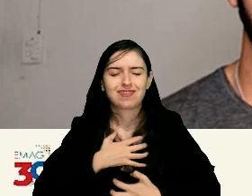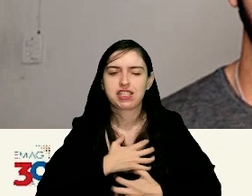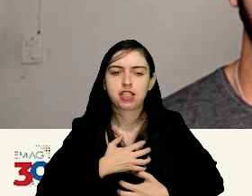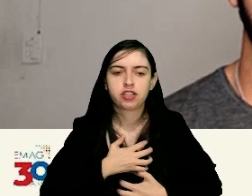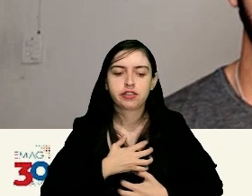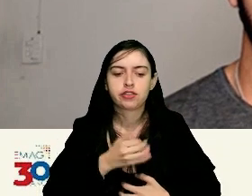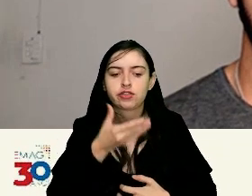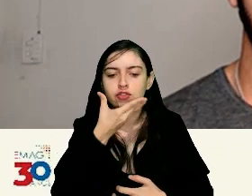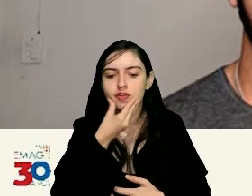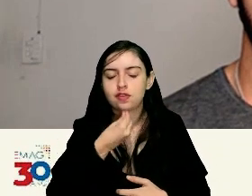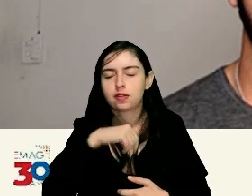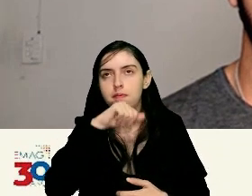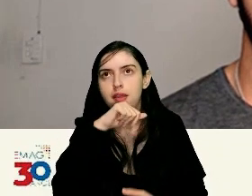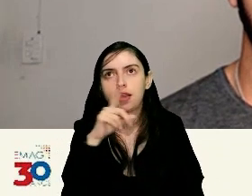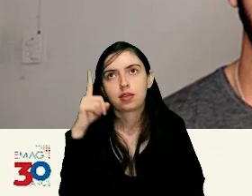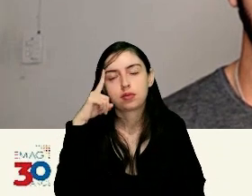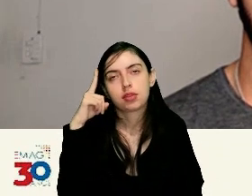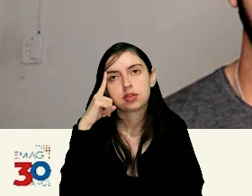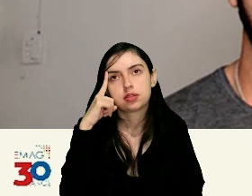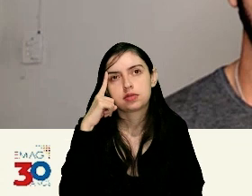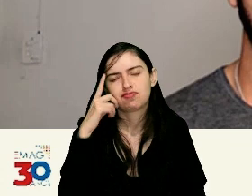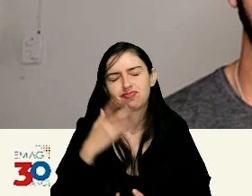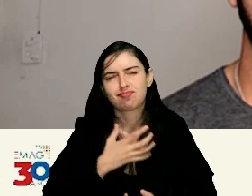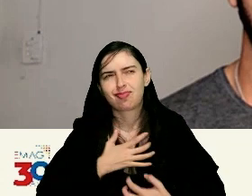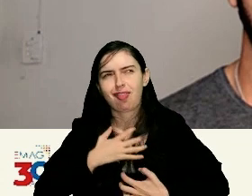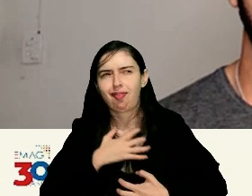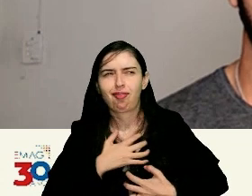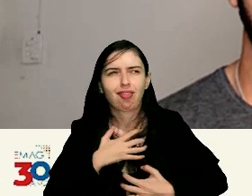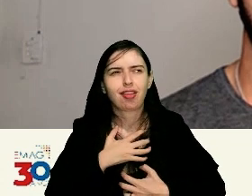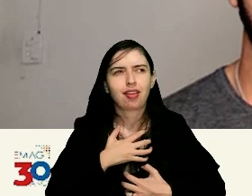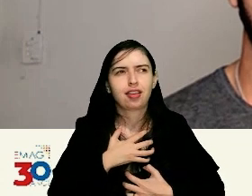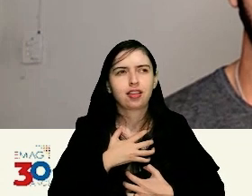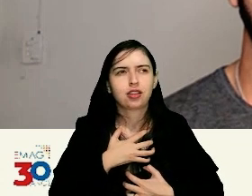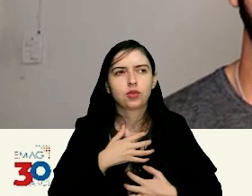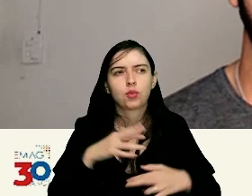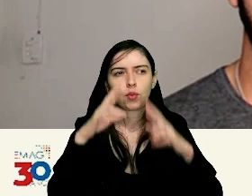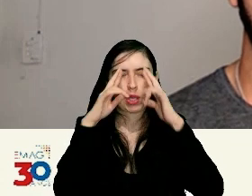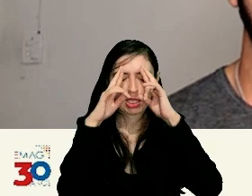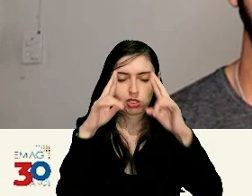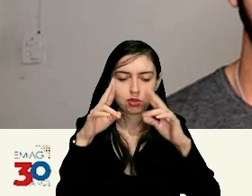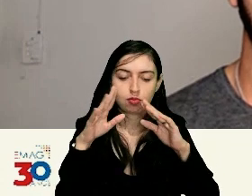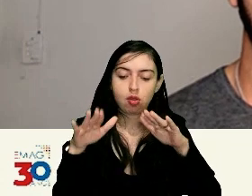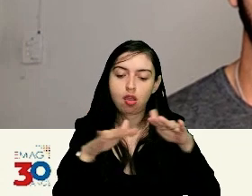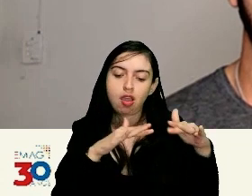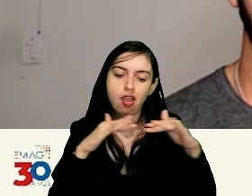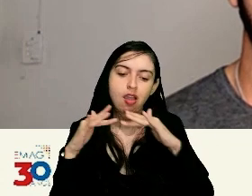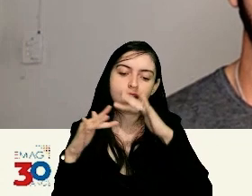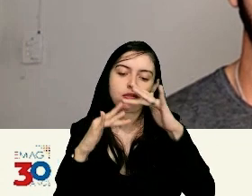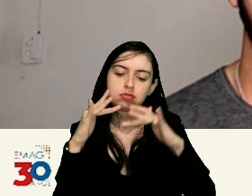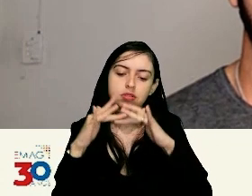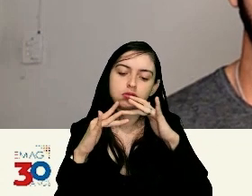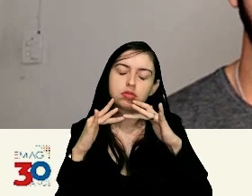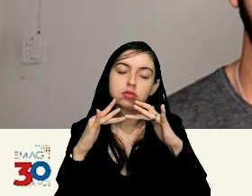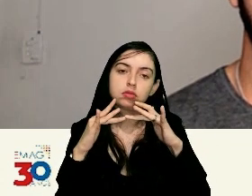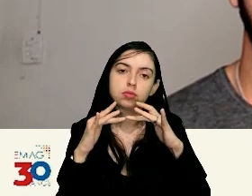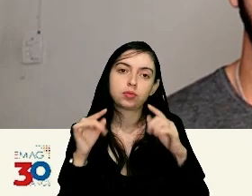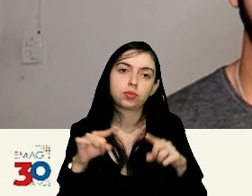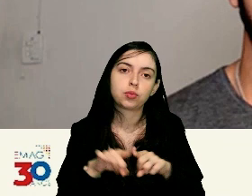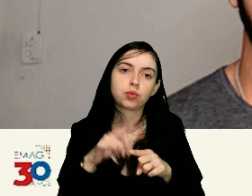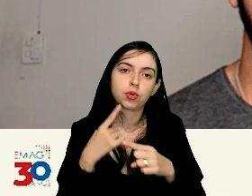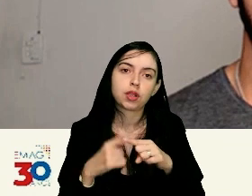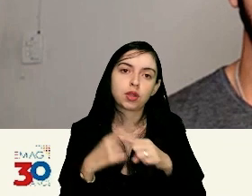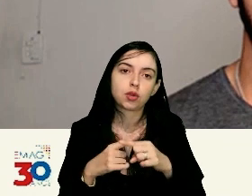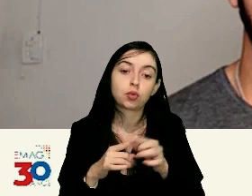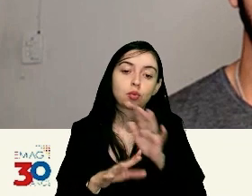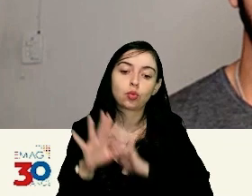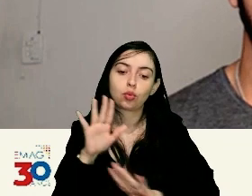pensando o afeto e a responsabilidade, como eles se interrelacionam. porque o cuidado, o fato da gente começar